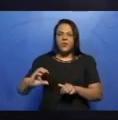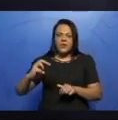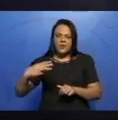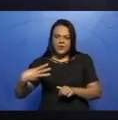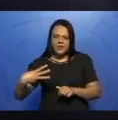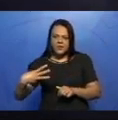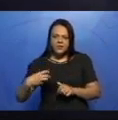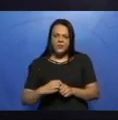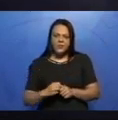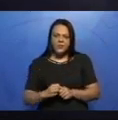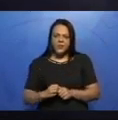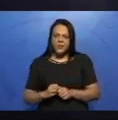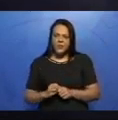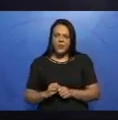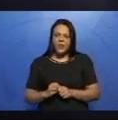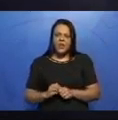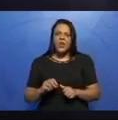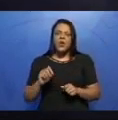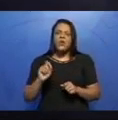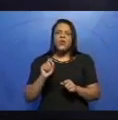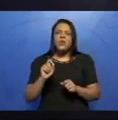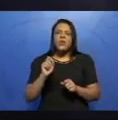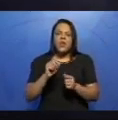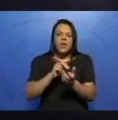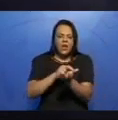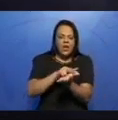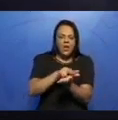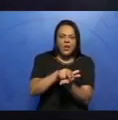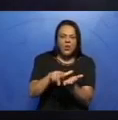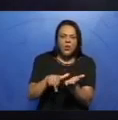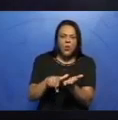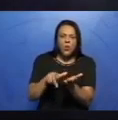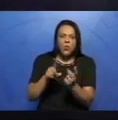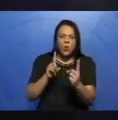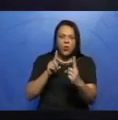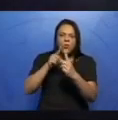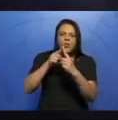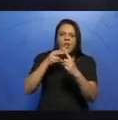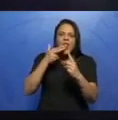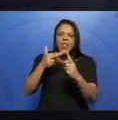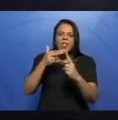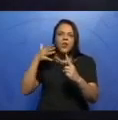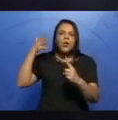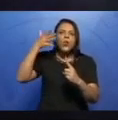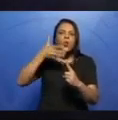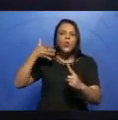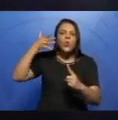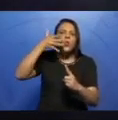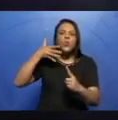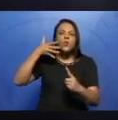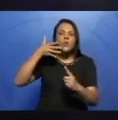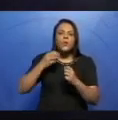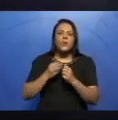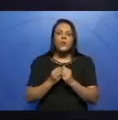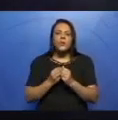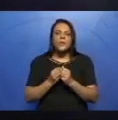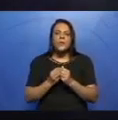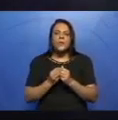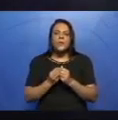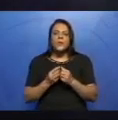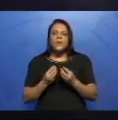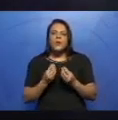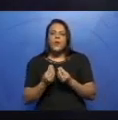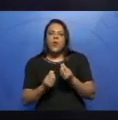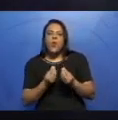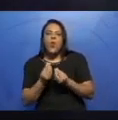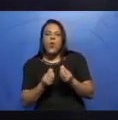Terceira, um recurso de modalização. O modo verbal, modo e não tempo, e nem formas